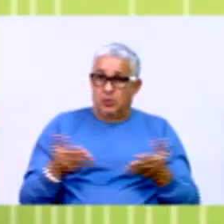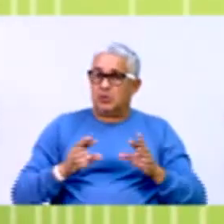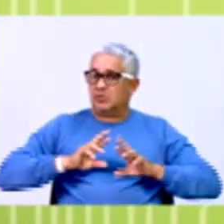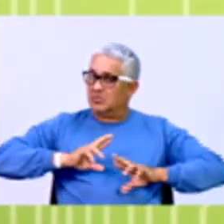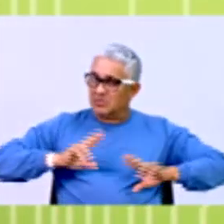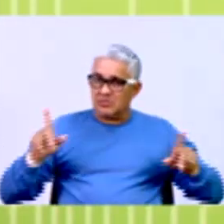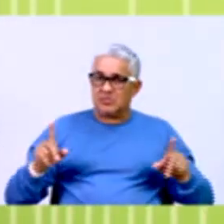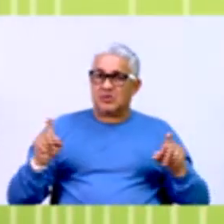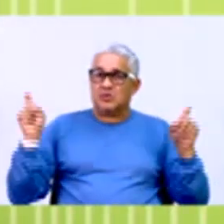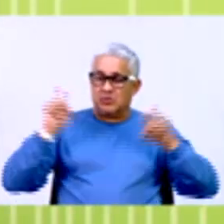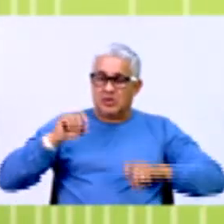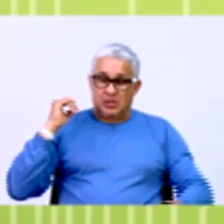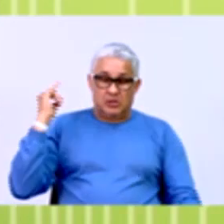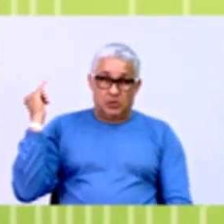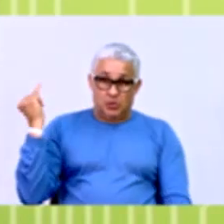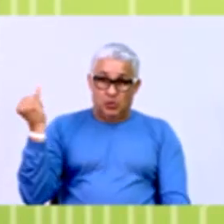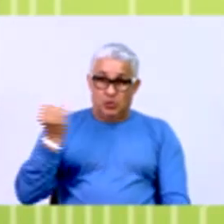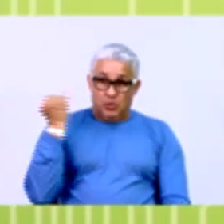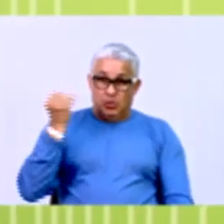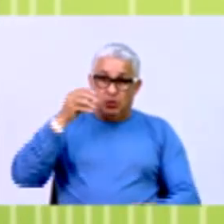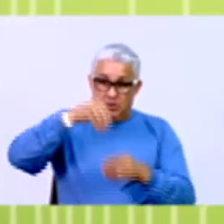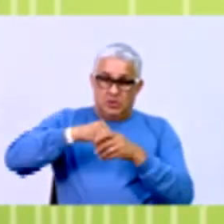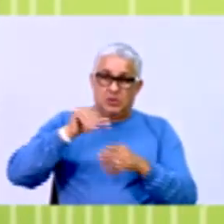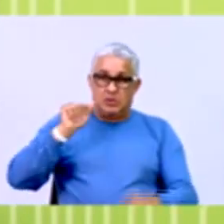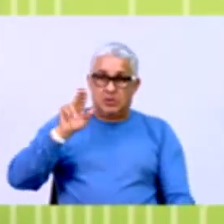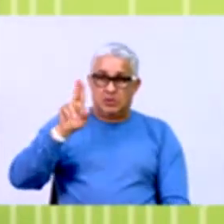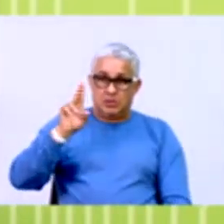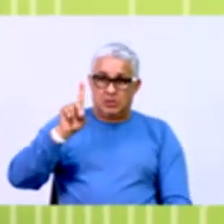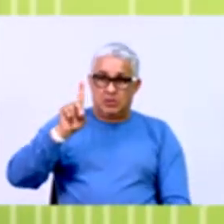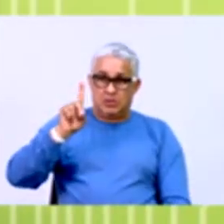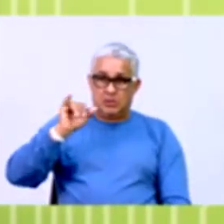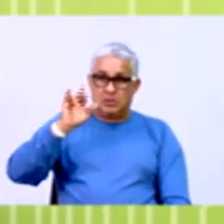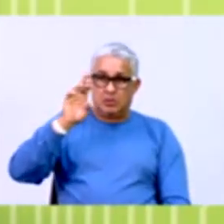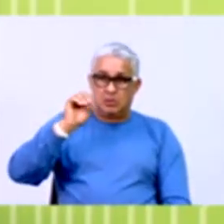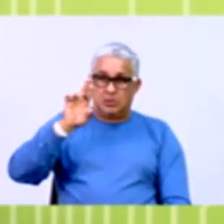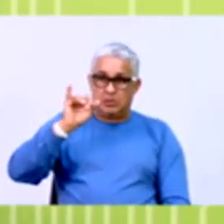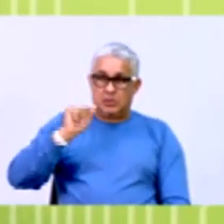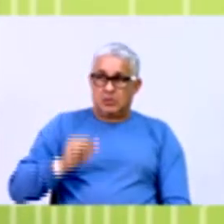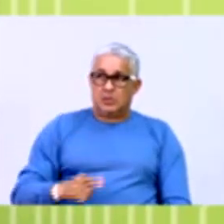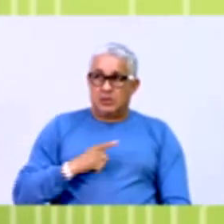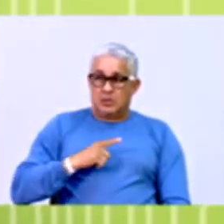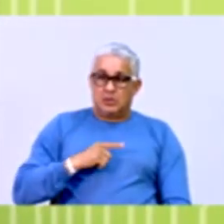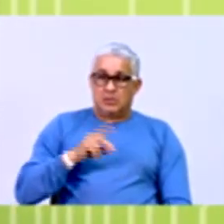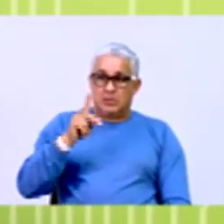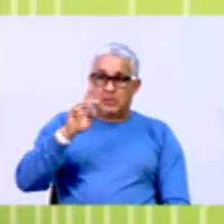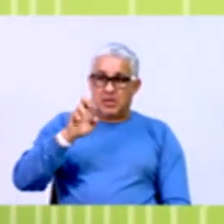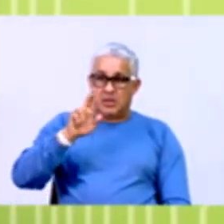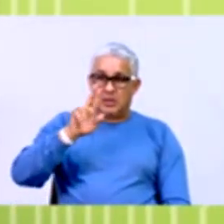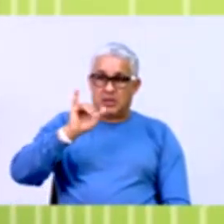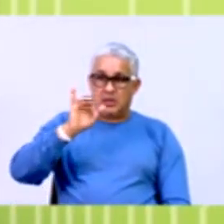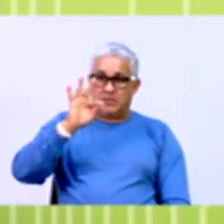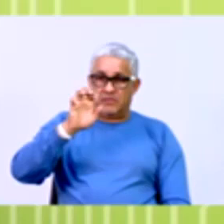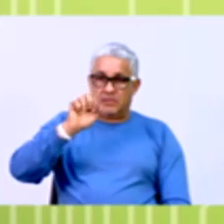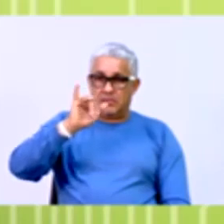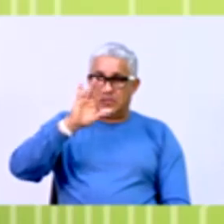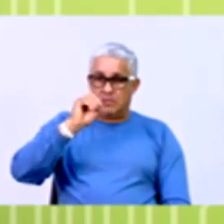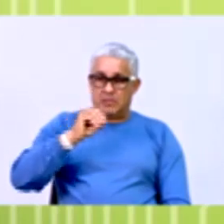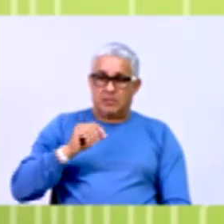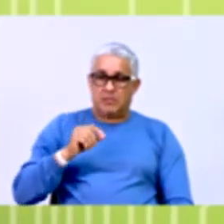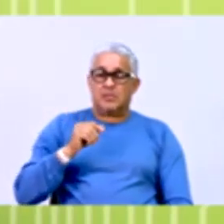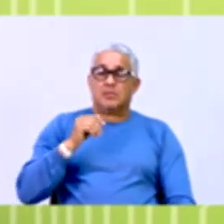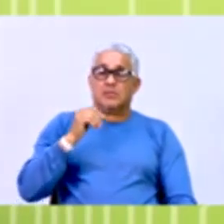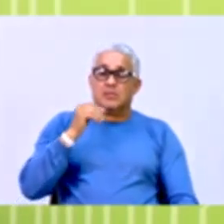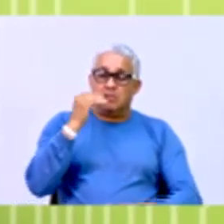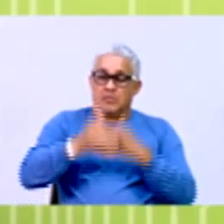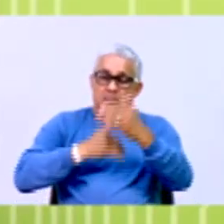por exemplo, na auditoria, né? Ele tinha um papel periférico. Então, os processos eram